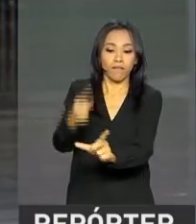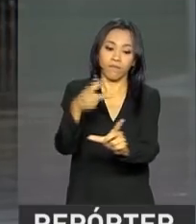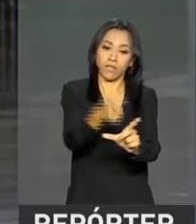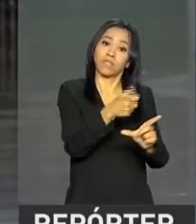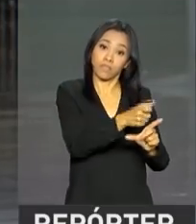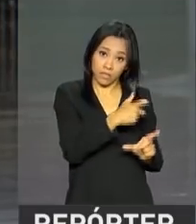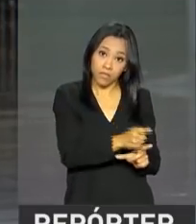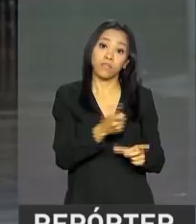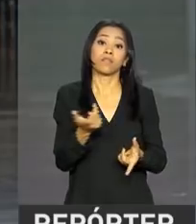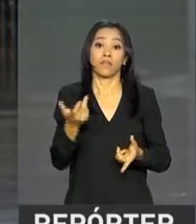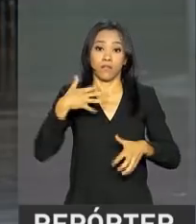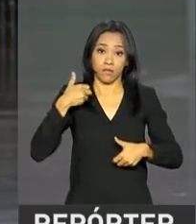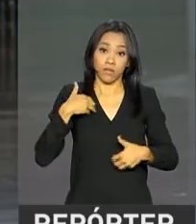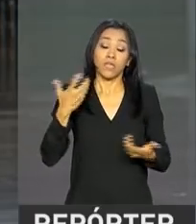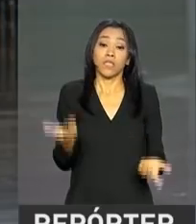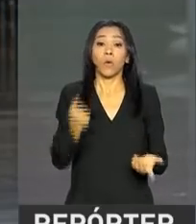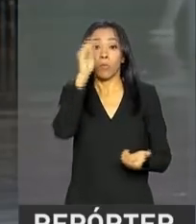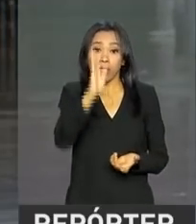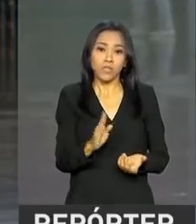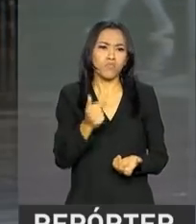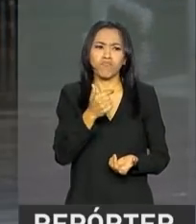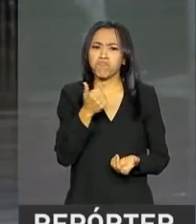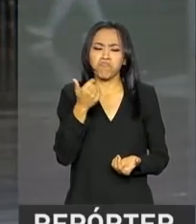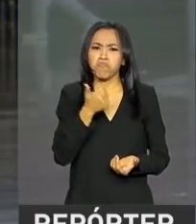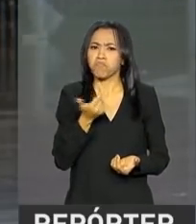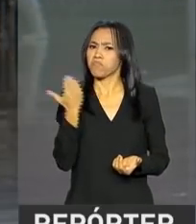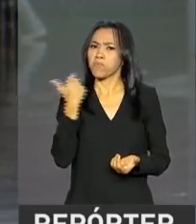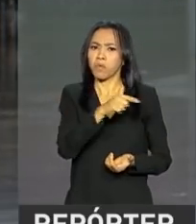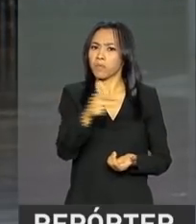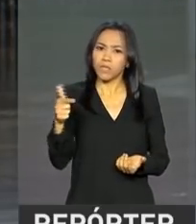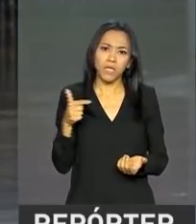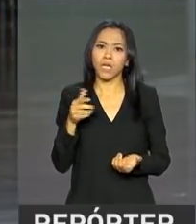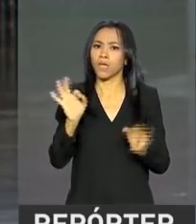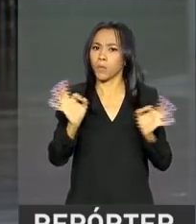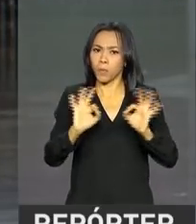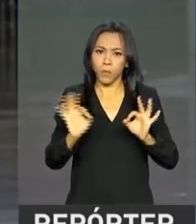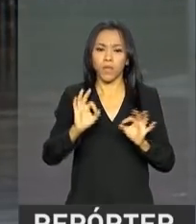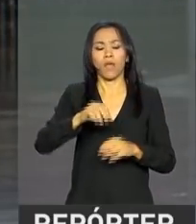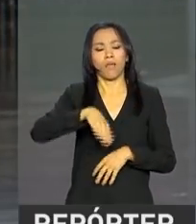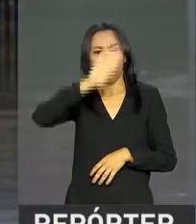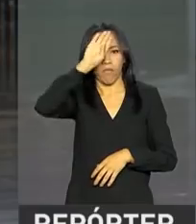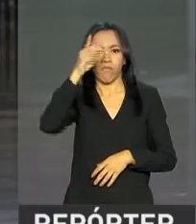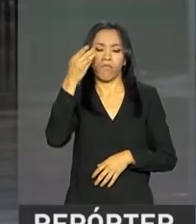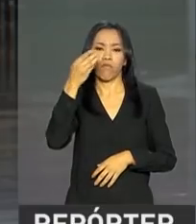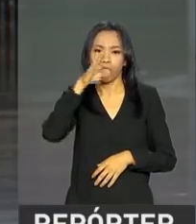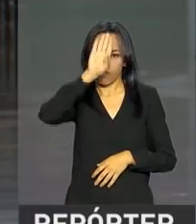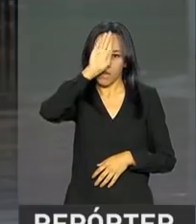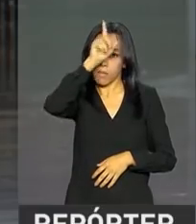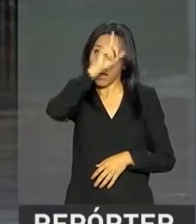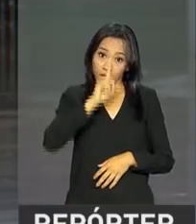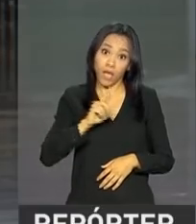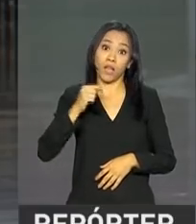o governo federal o brasil não registra nenhum caso de transmissão urbana da febre amarela que é a transmissão